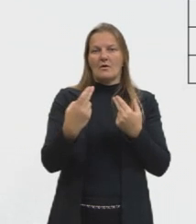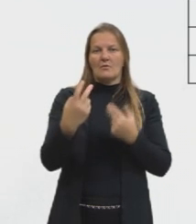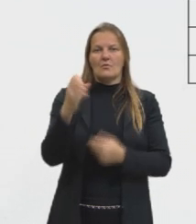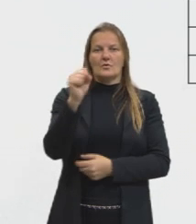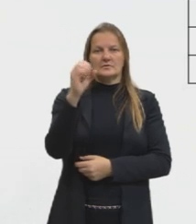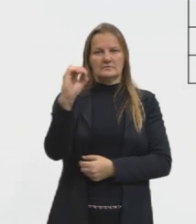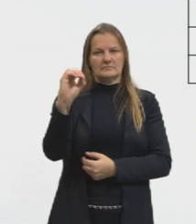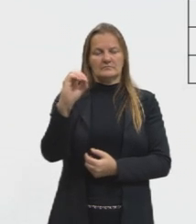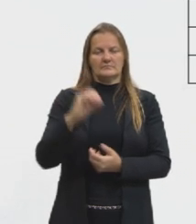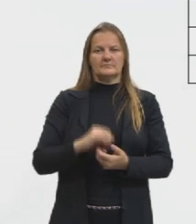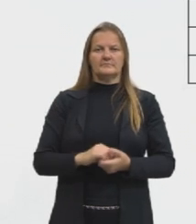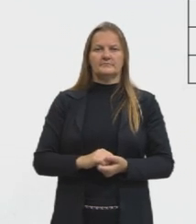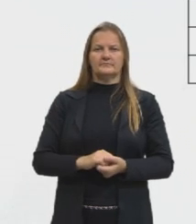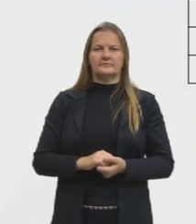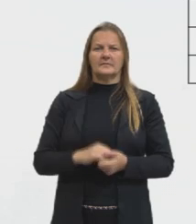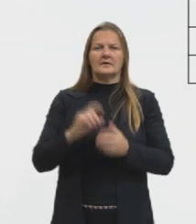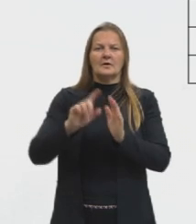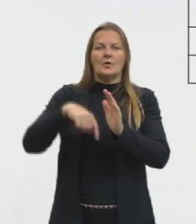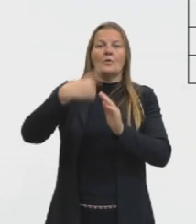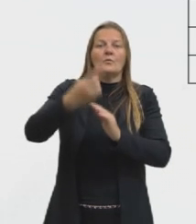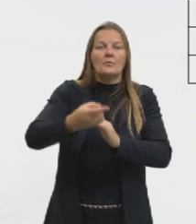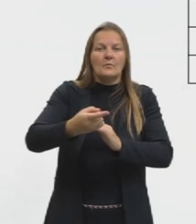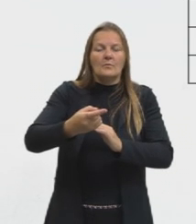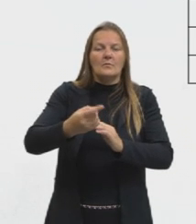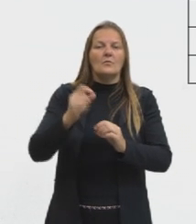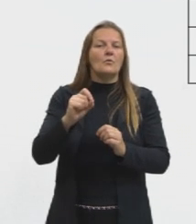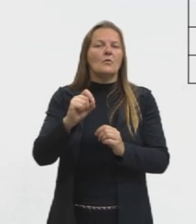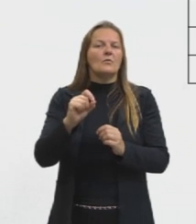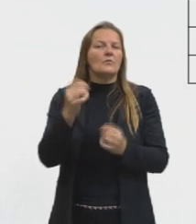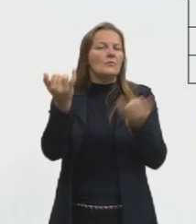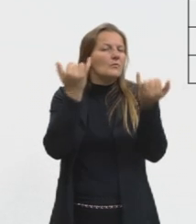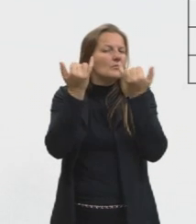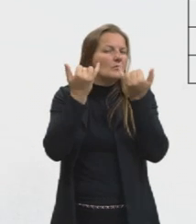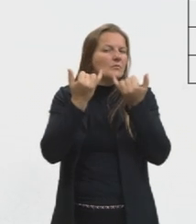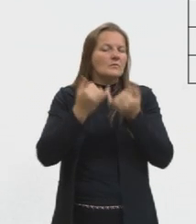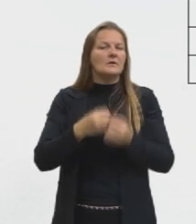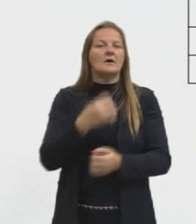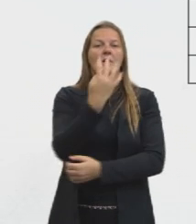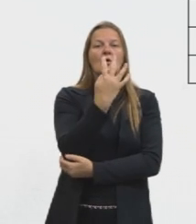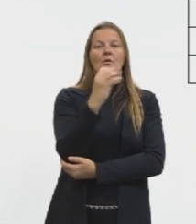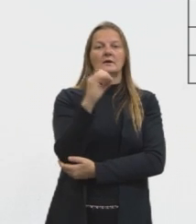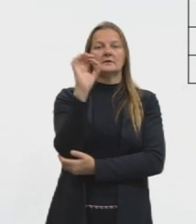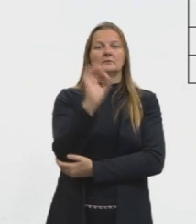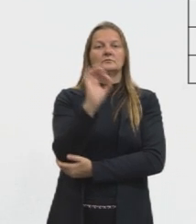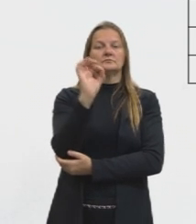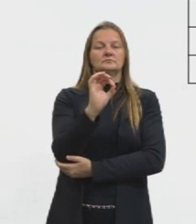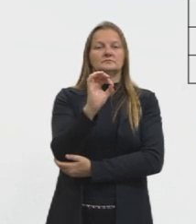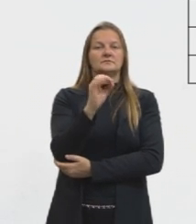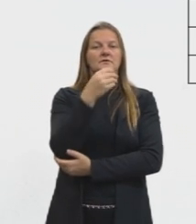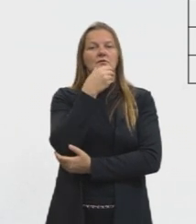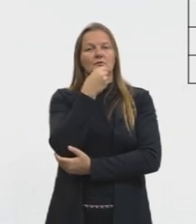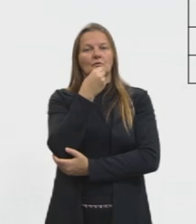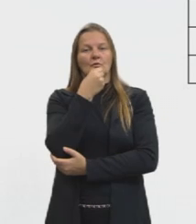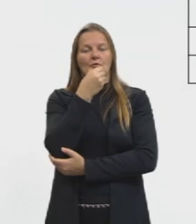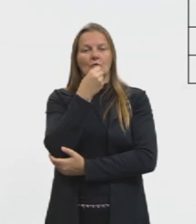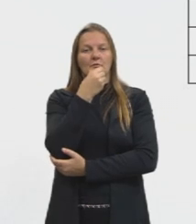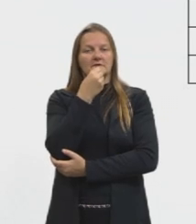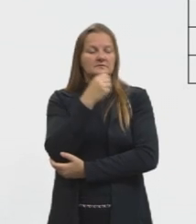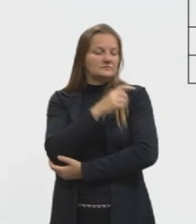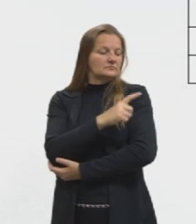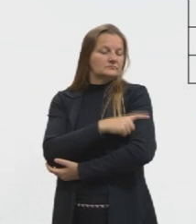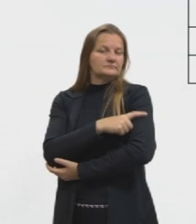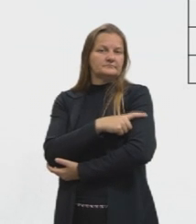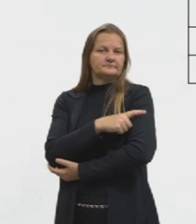correspondem 80 a próxima afirmação do exercício é que quarenta por cento dos homens estão na 1ª